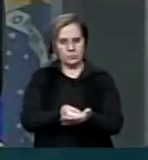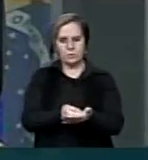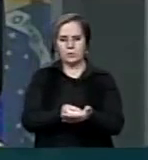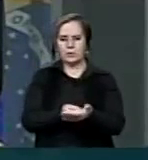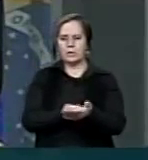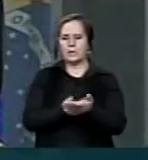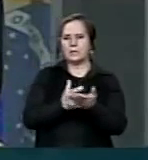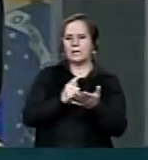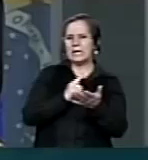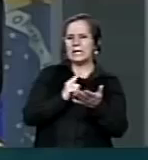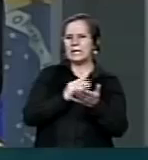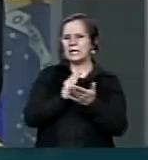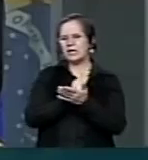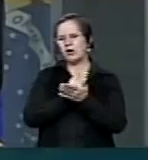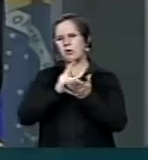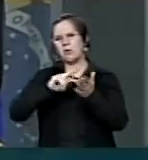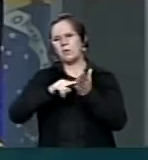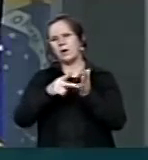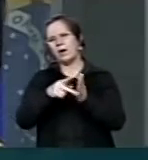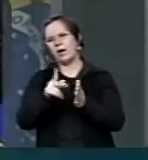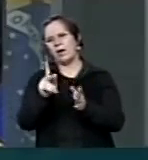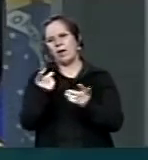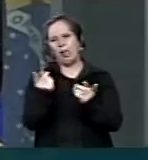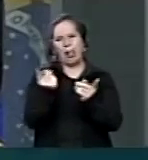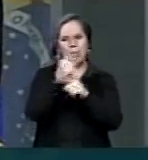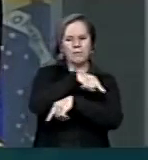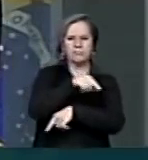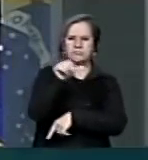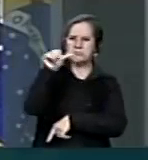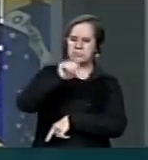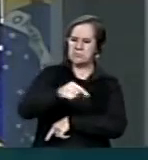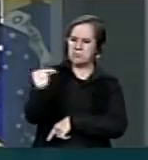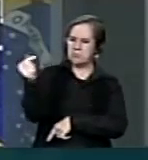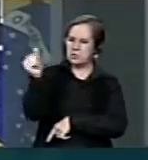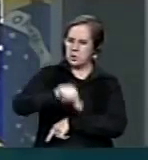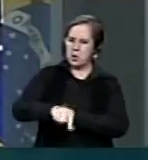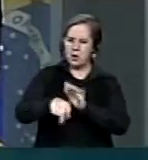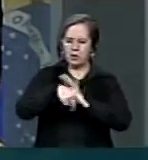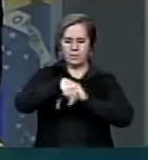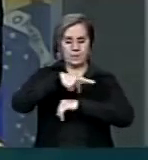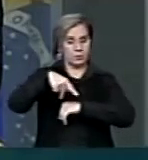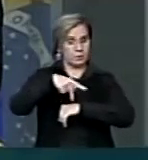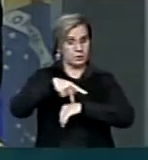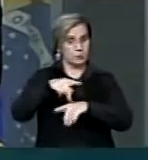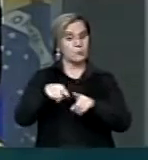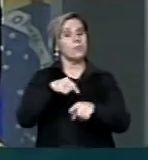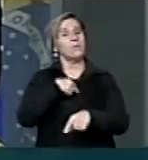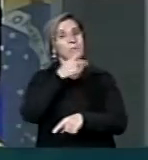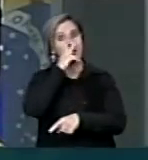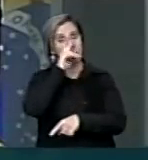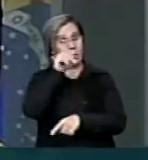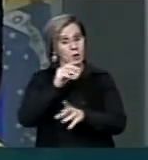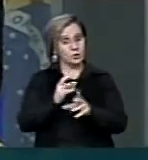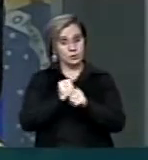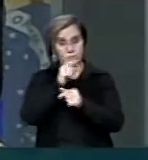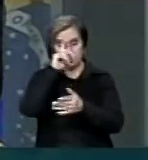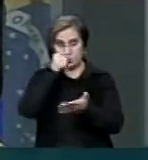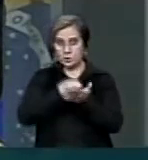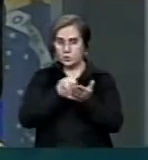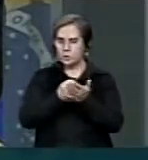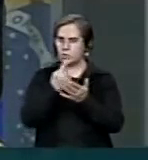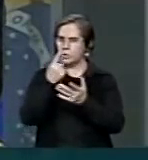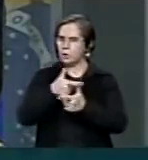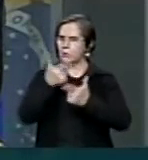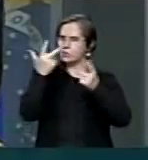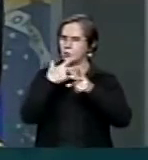alguma conotação pejorativa ou negativa para o Brasil, eu acho que o orçamento impositivo é uma das grandes vitórias que nós